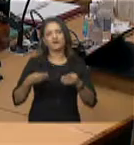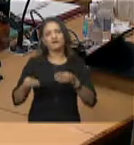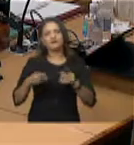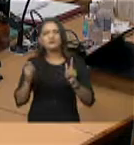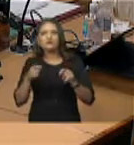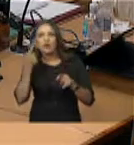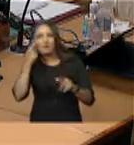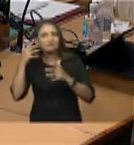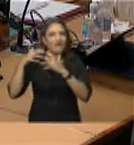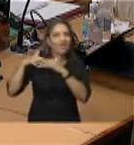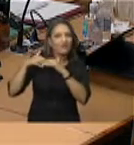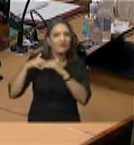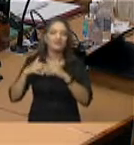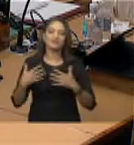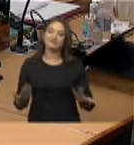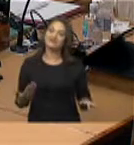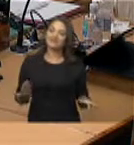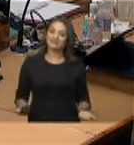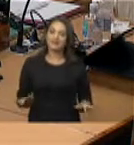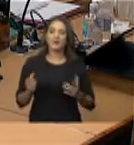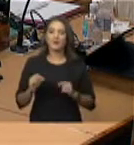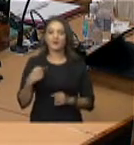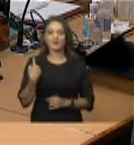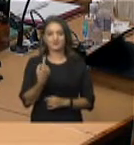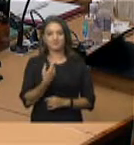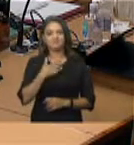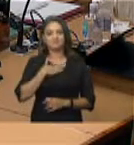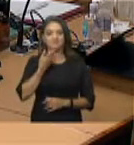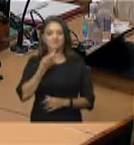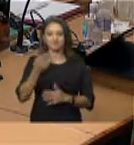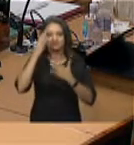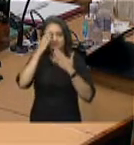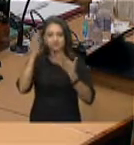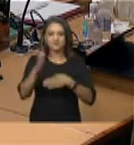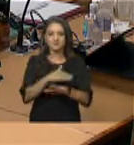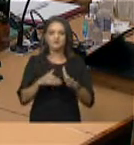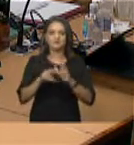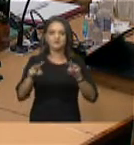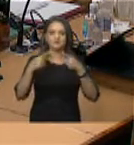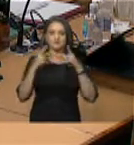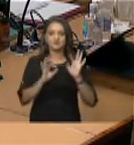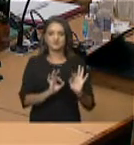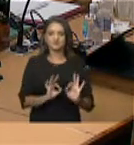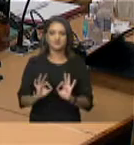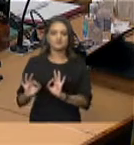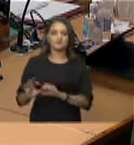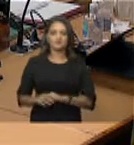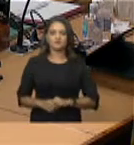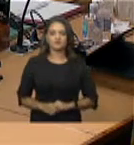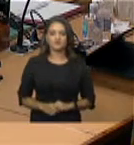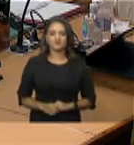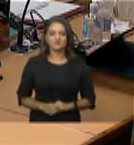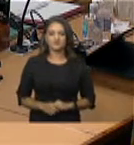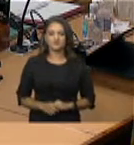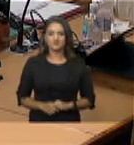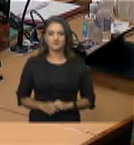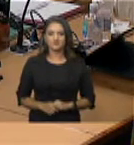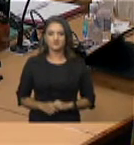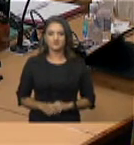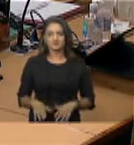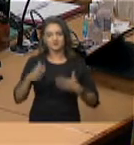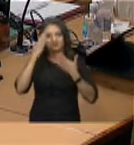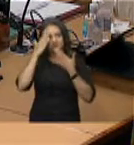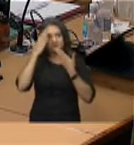fica aqui a nossa a nossa manifestação Muito obrigado a todos pela atenção muito obrigada